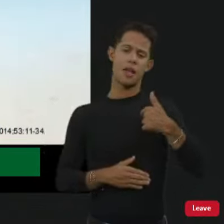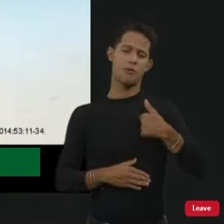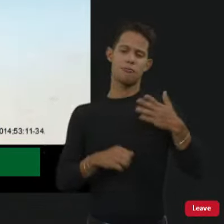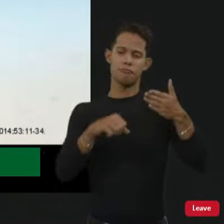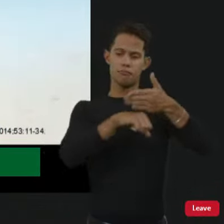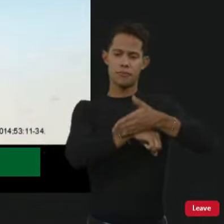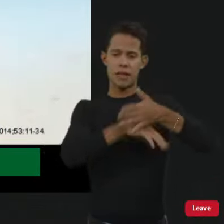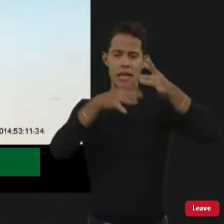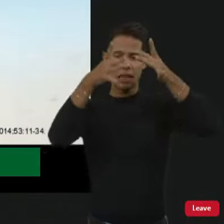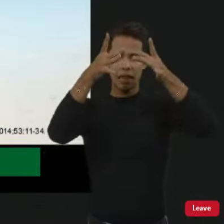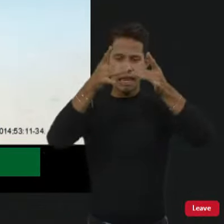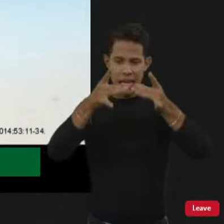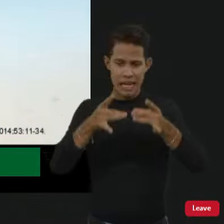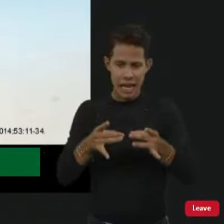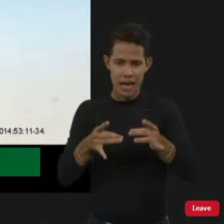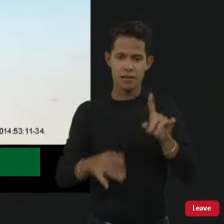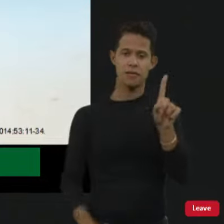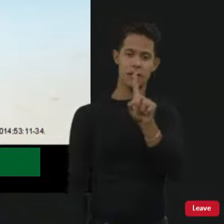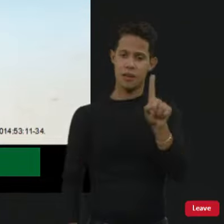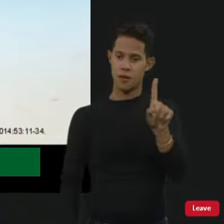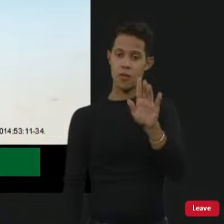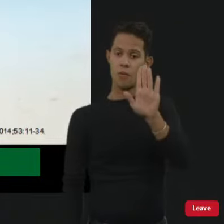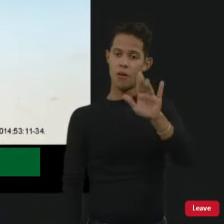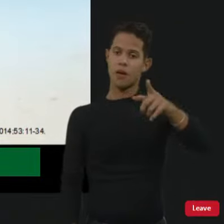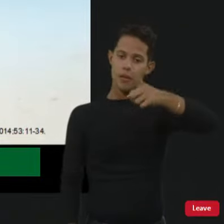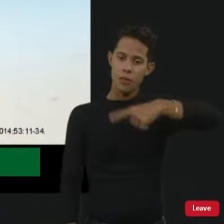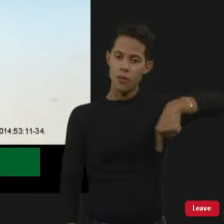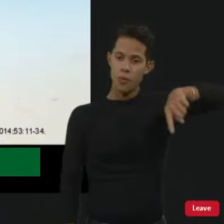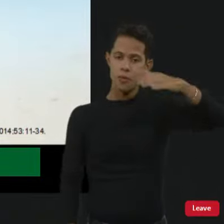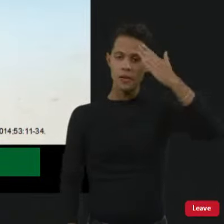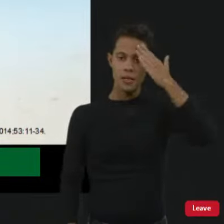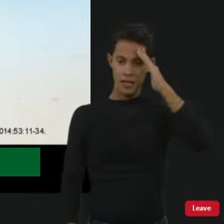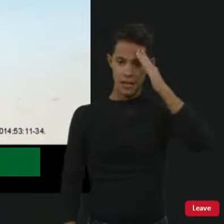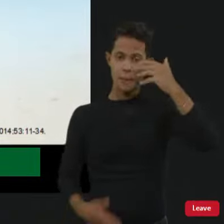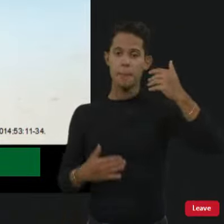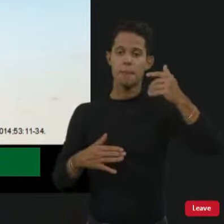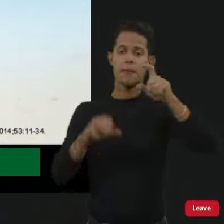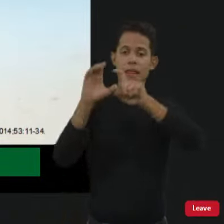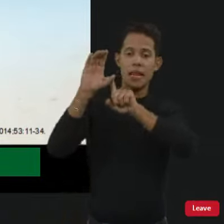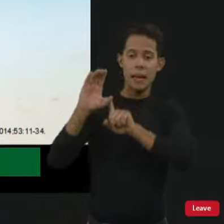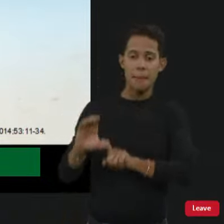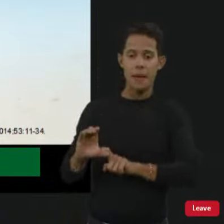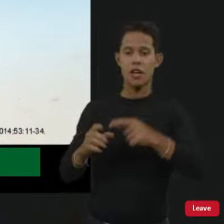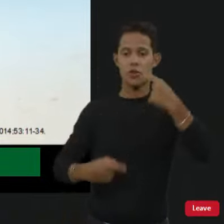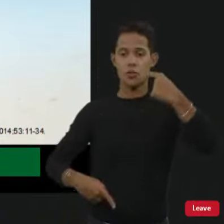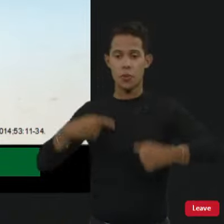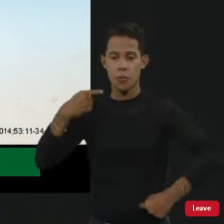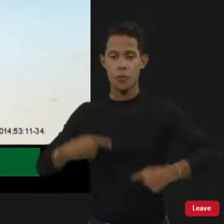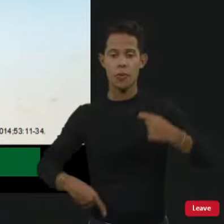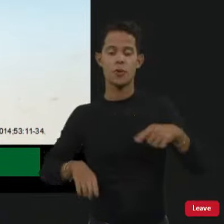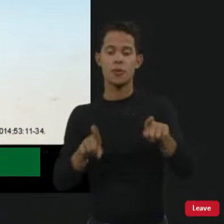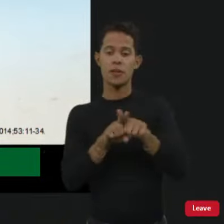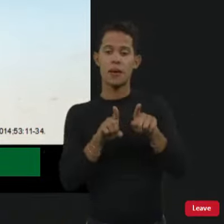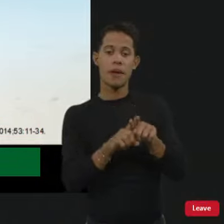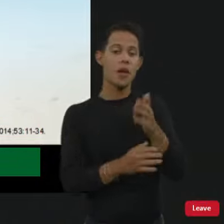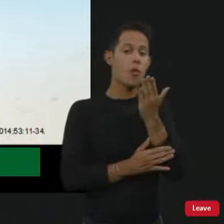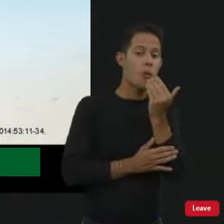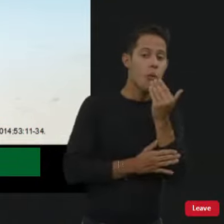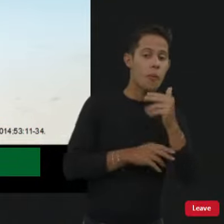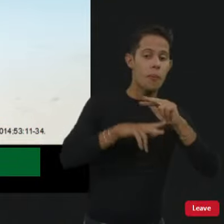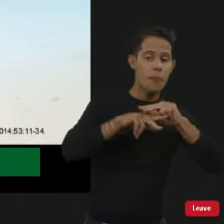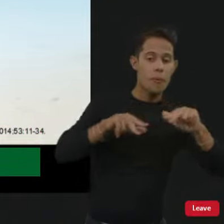só para vocês entenderem que a gente depende de vários hormônios, da condição nutricional e da